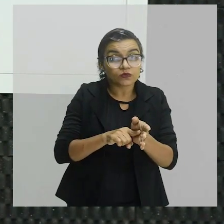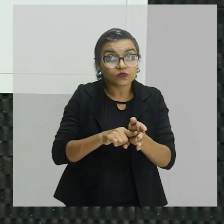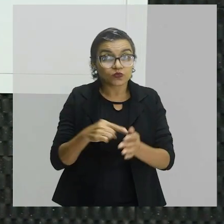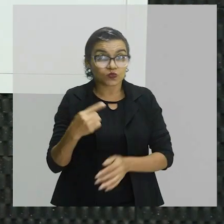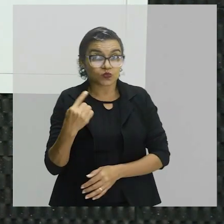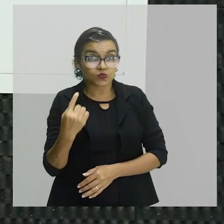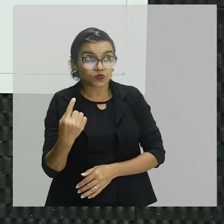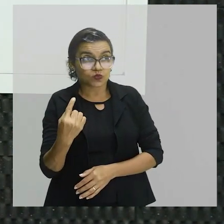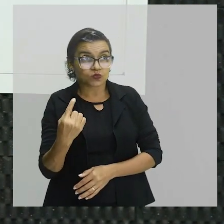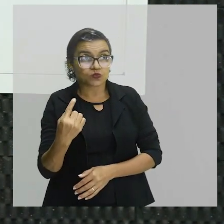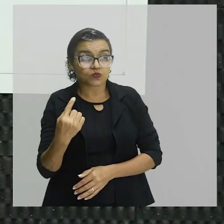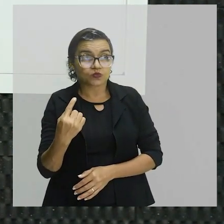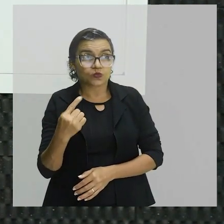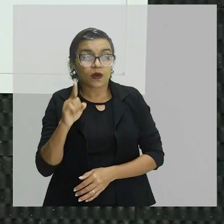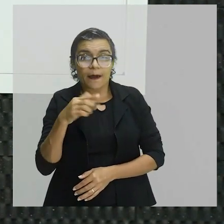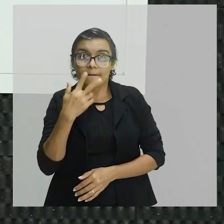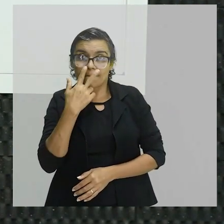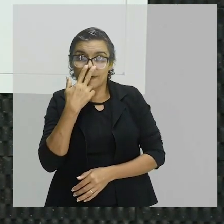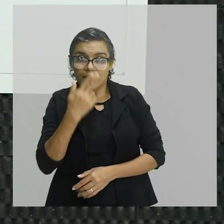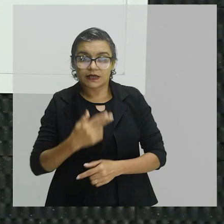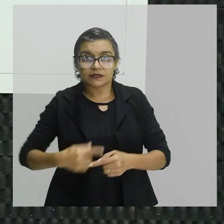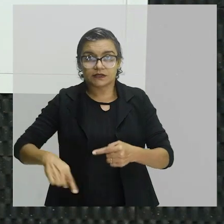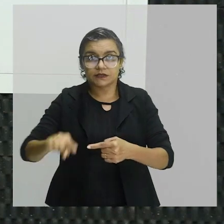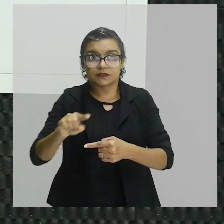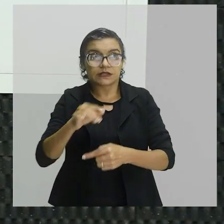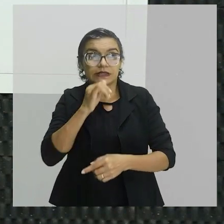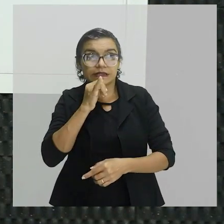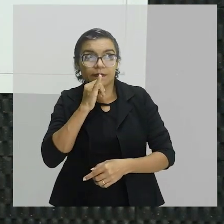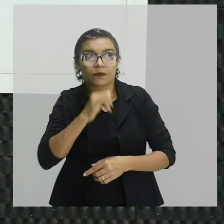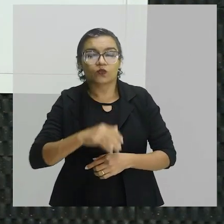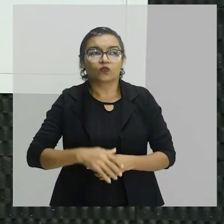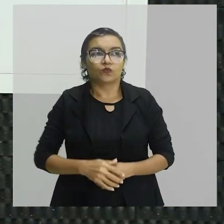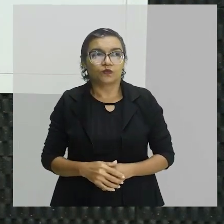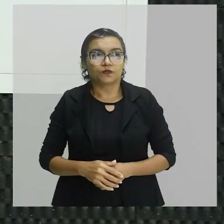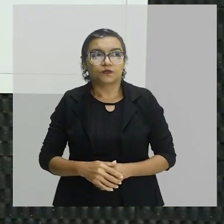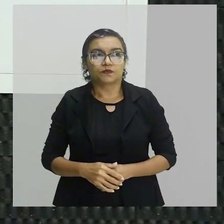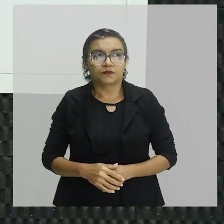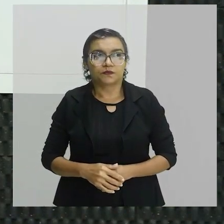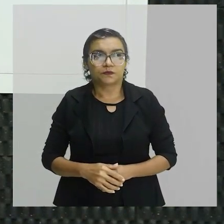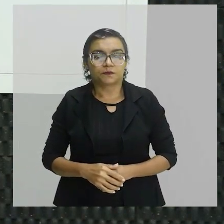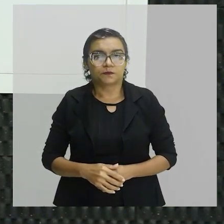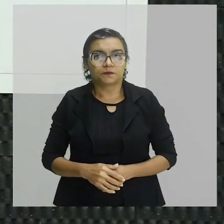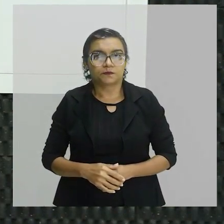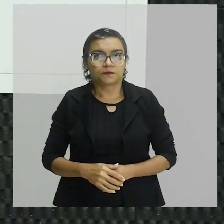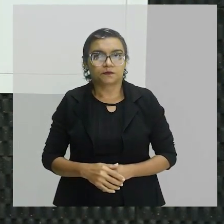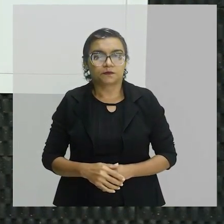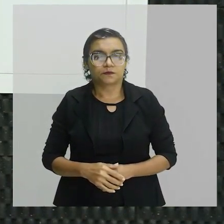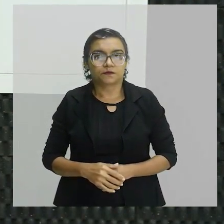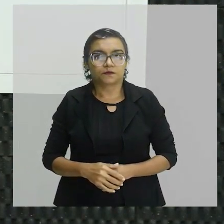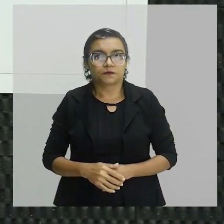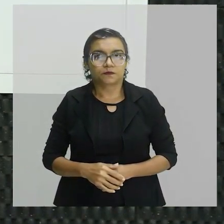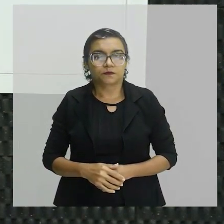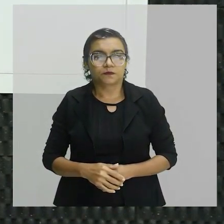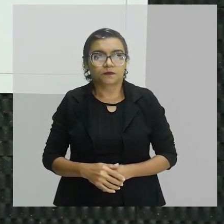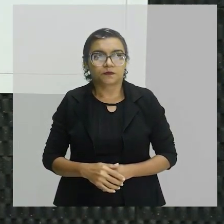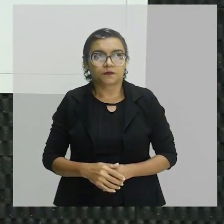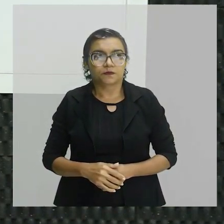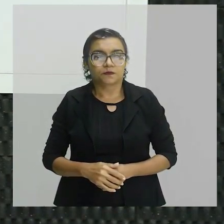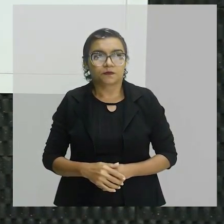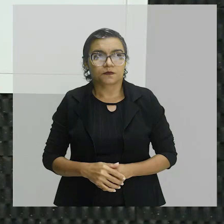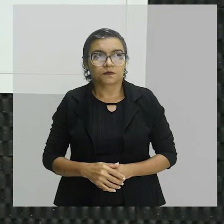no denominador, ó. Quer dizer, então é 1